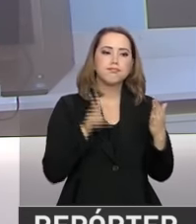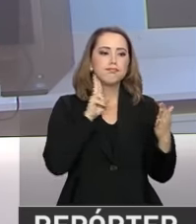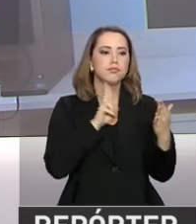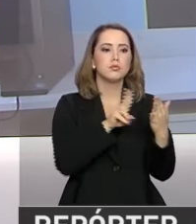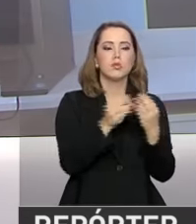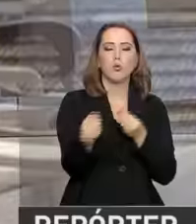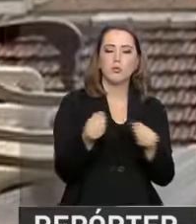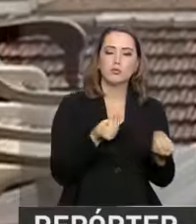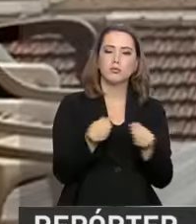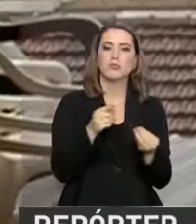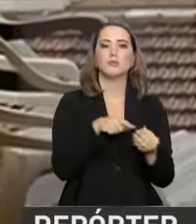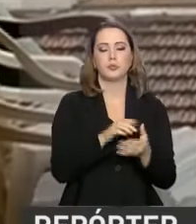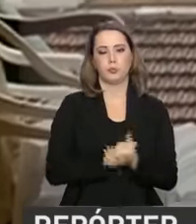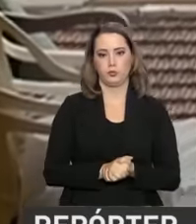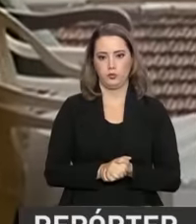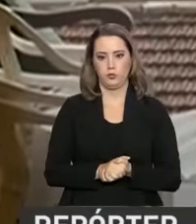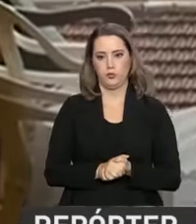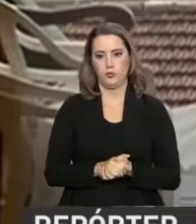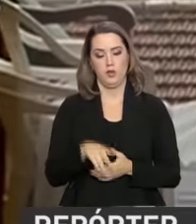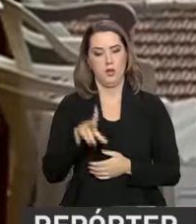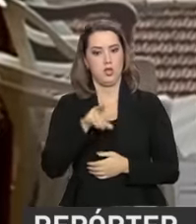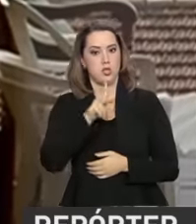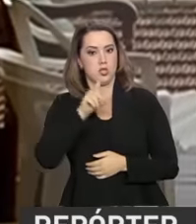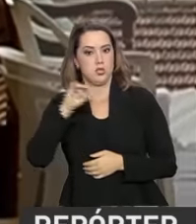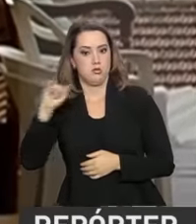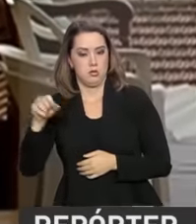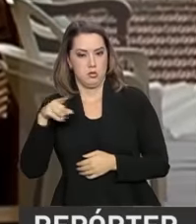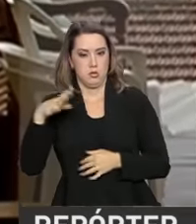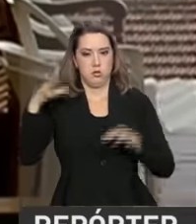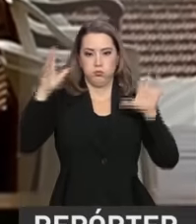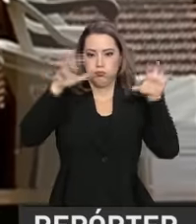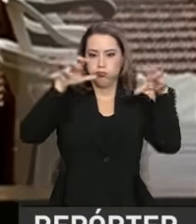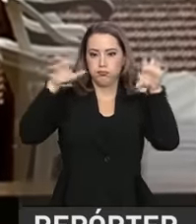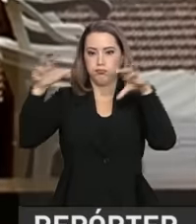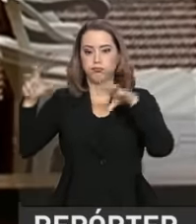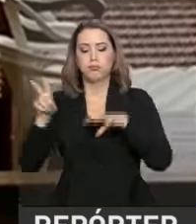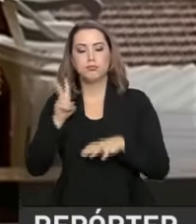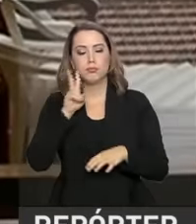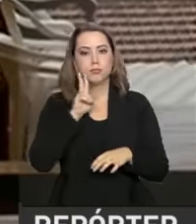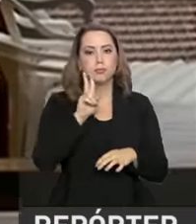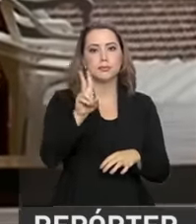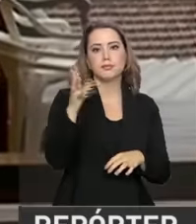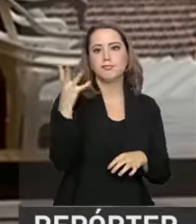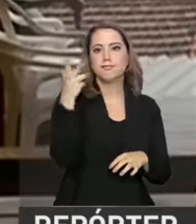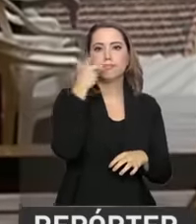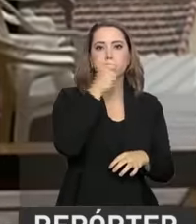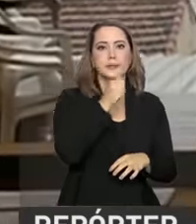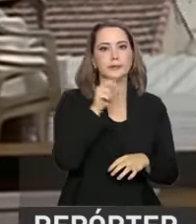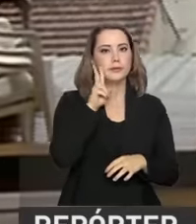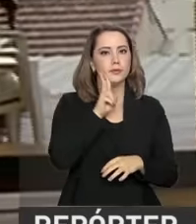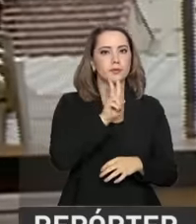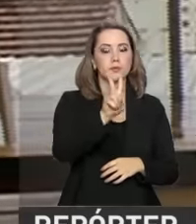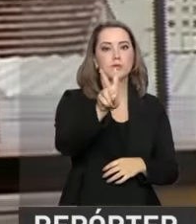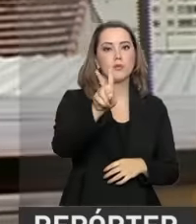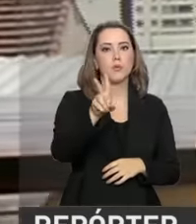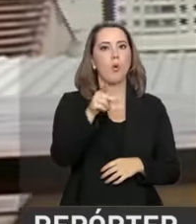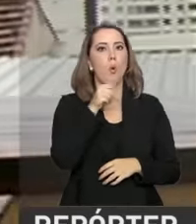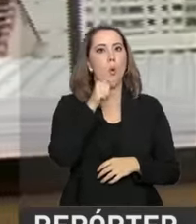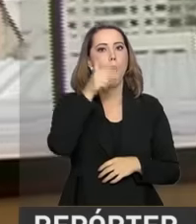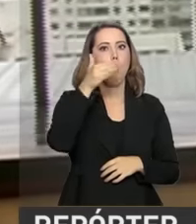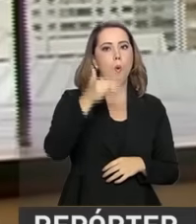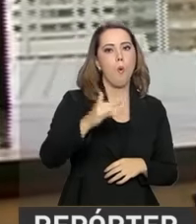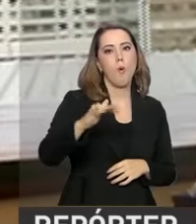sustentabilidade mesmo em dias nublados a vista desse hostel no Rio de Janeiro impressiona o mar do Leme está logo